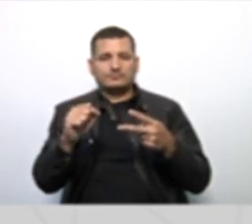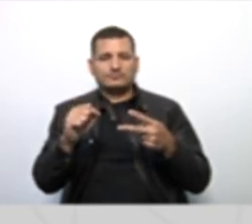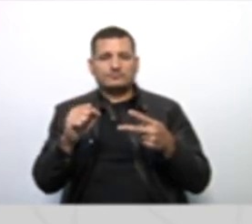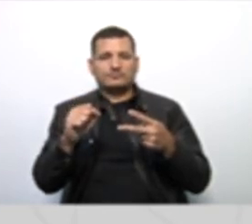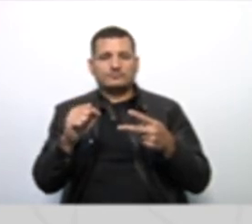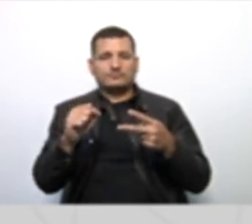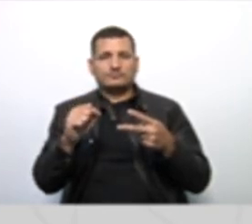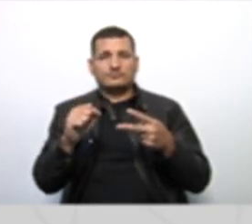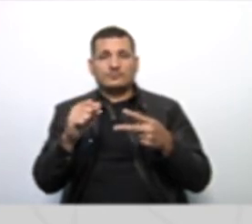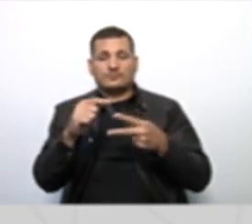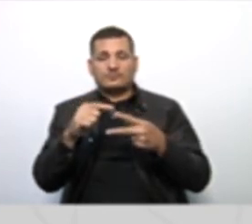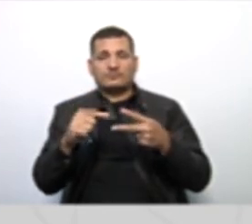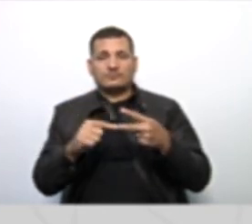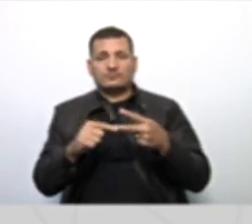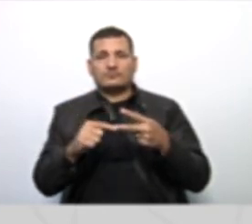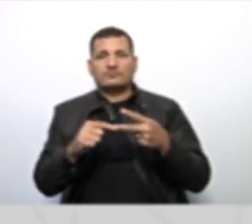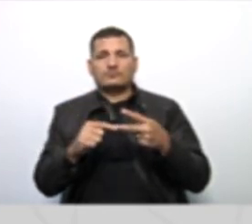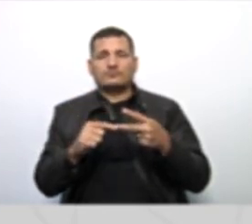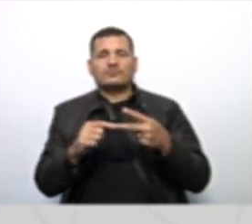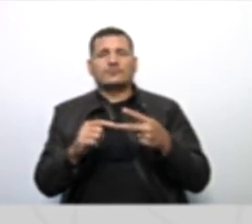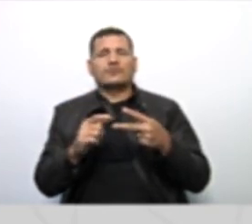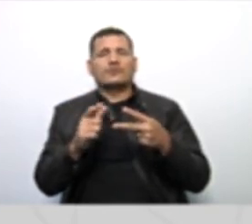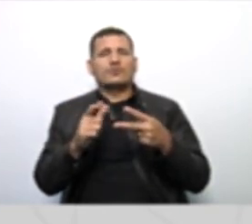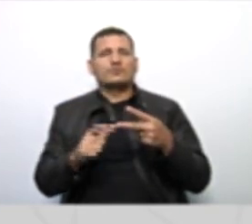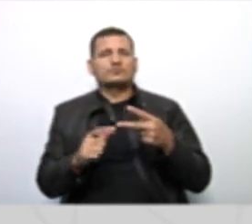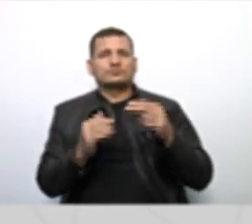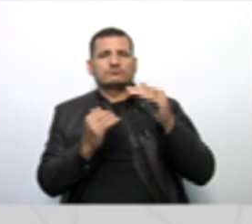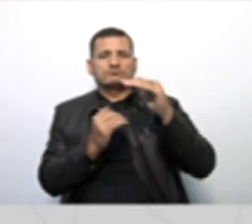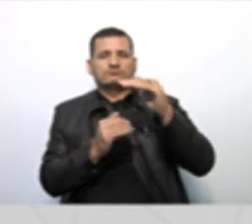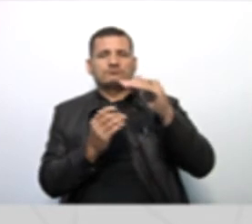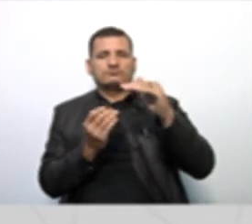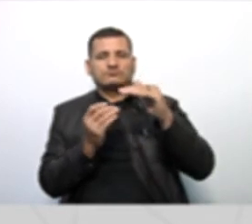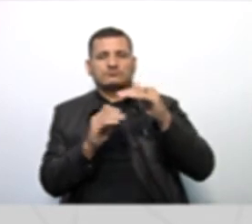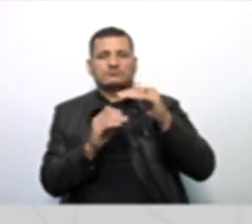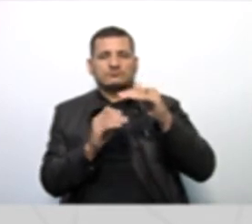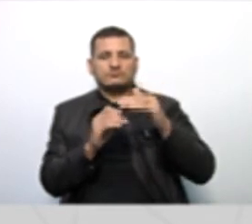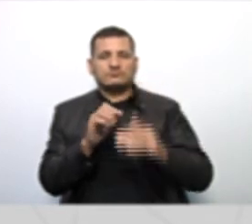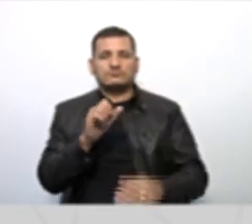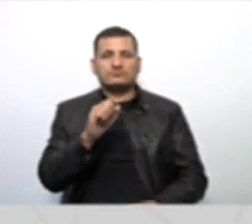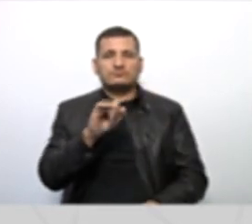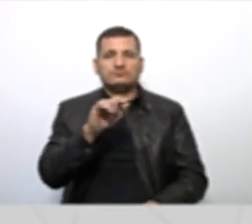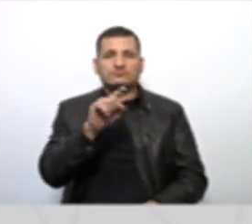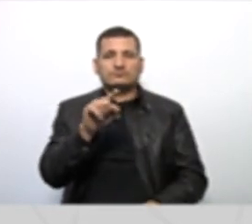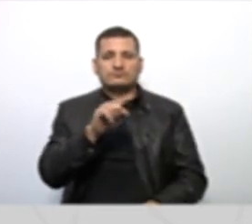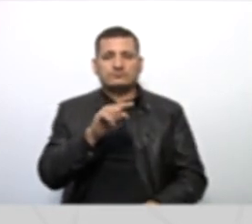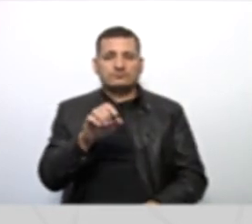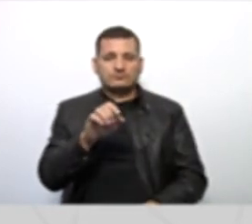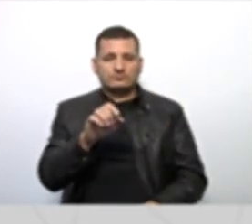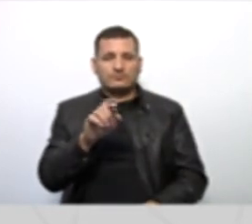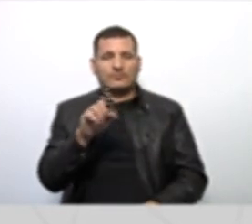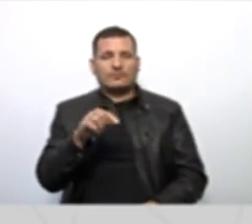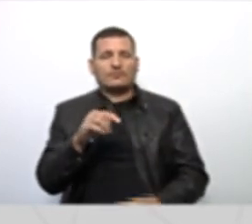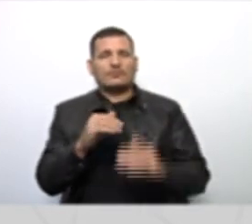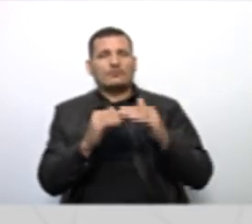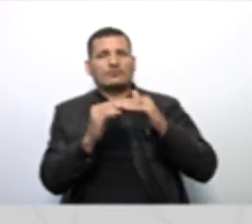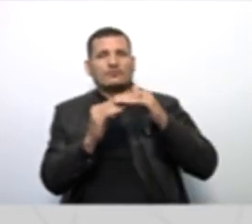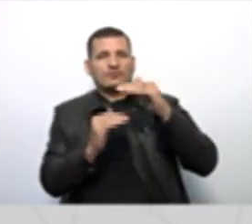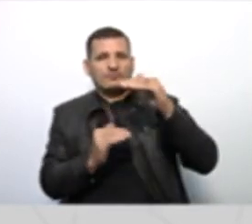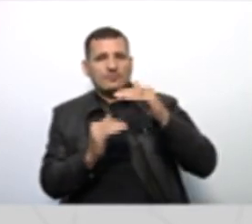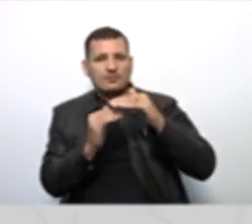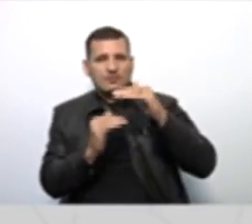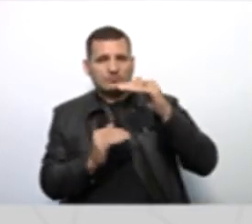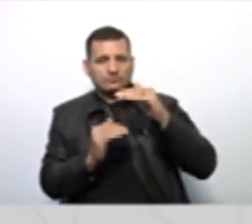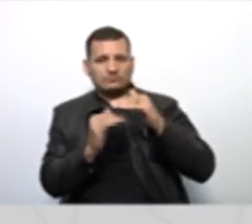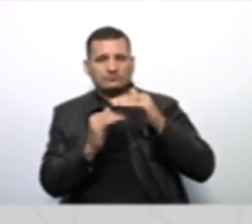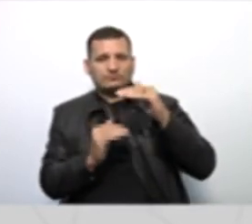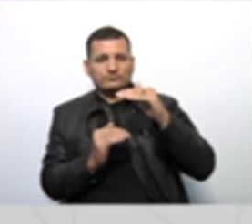tudo referente ao pai. A única diferença aqui, ó, Size Eurídice, aqui é o tamanho referente ao